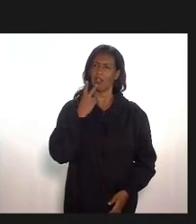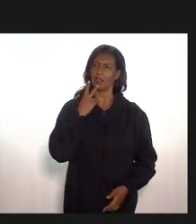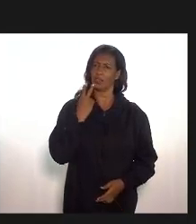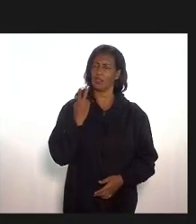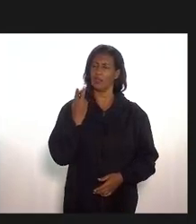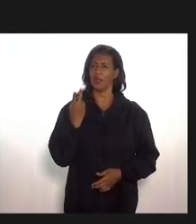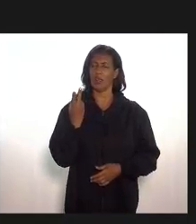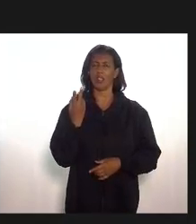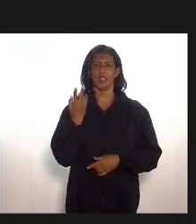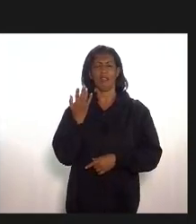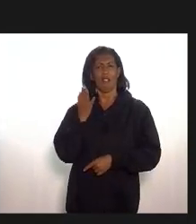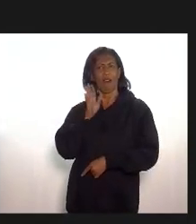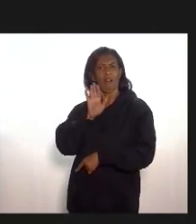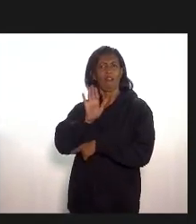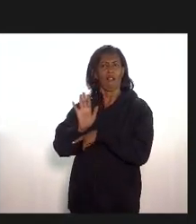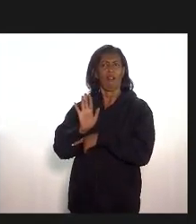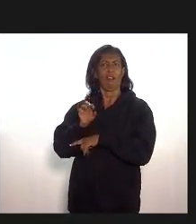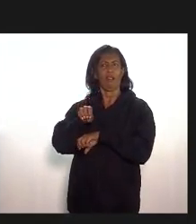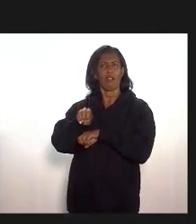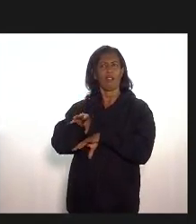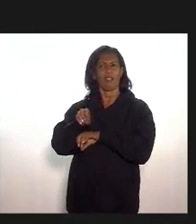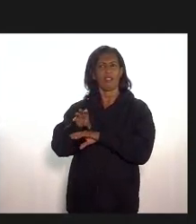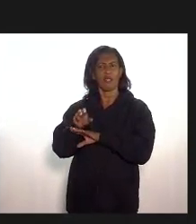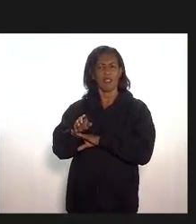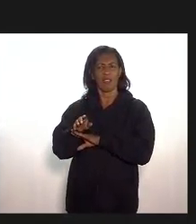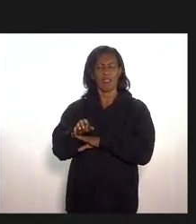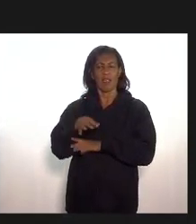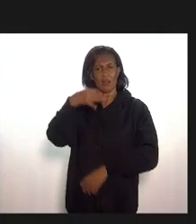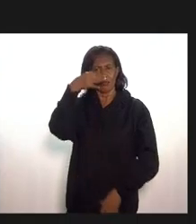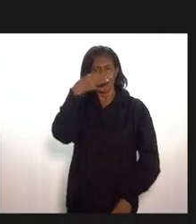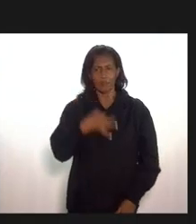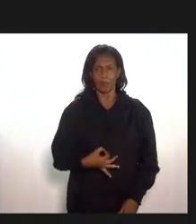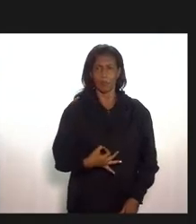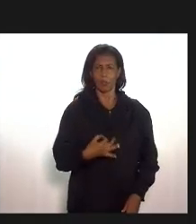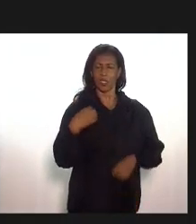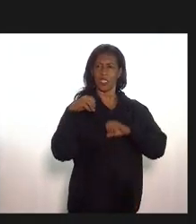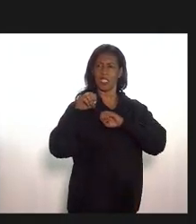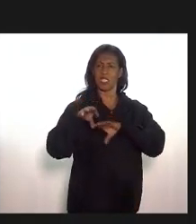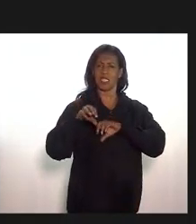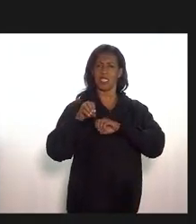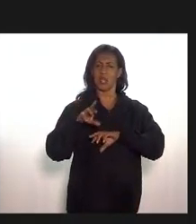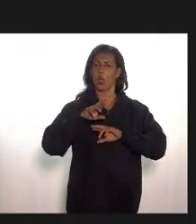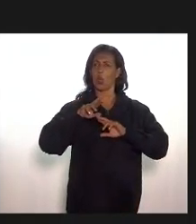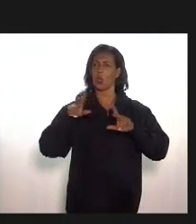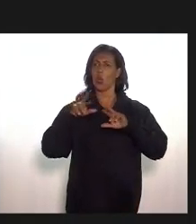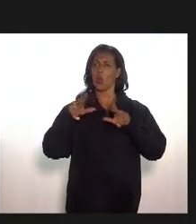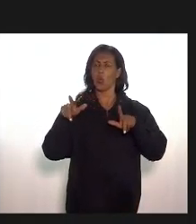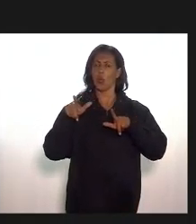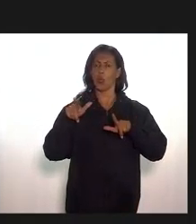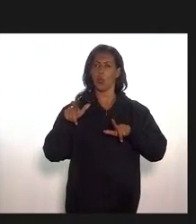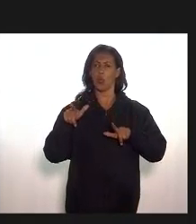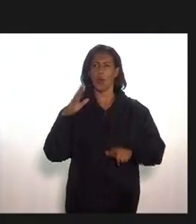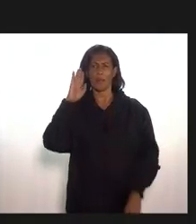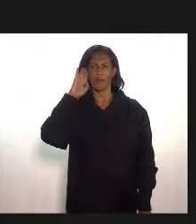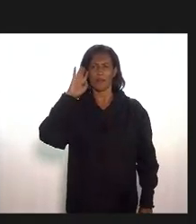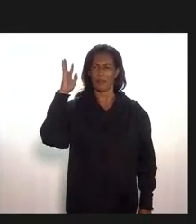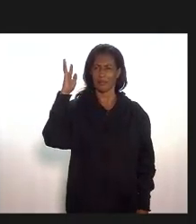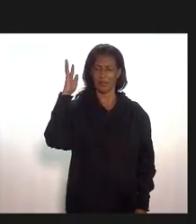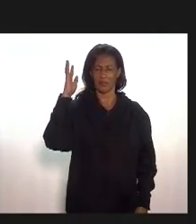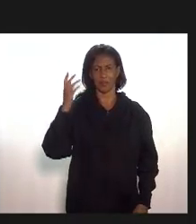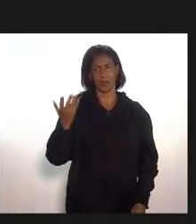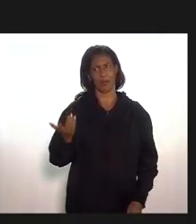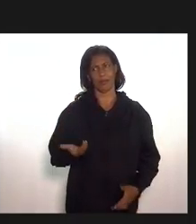da educação afirmarem taxativamente que educação não é serviço essencial.